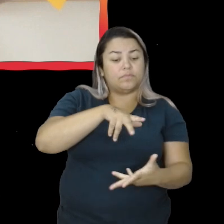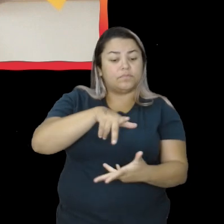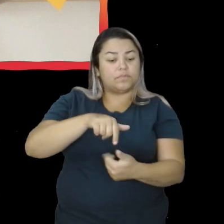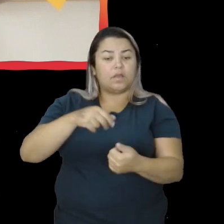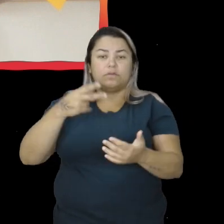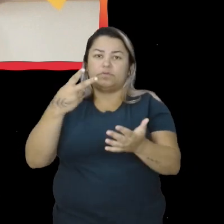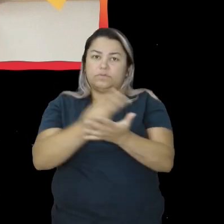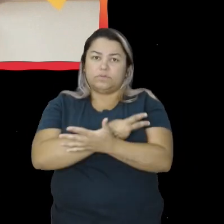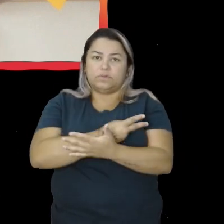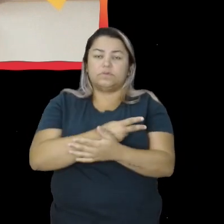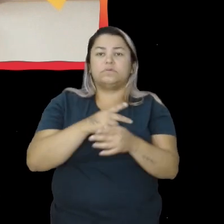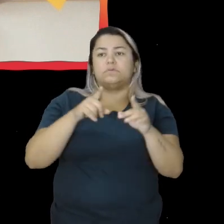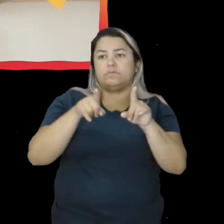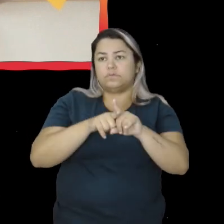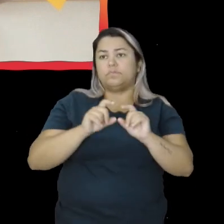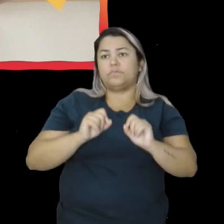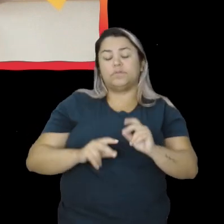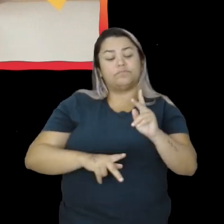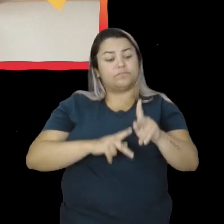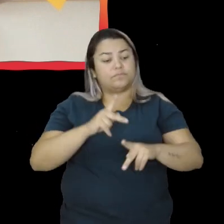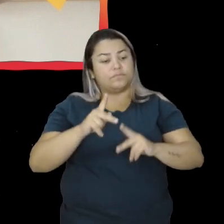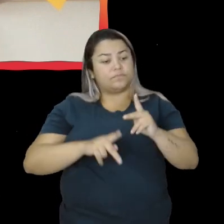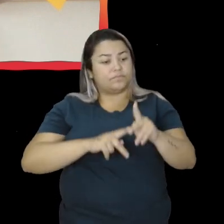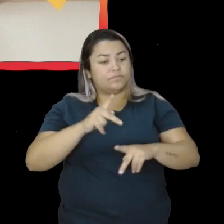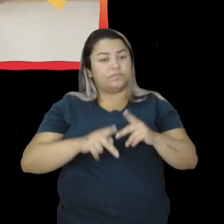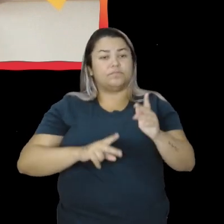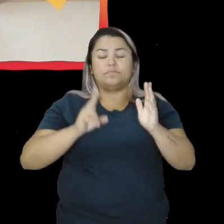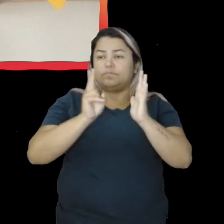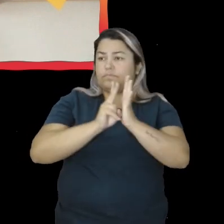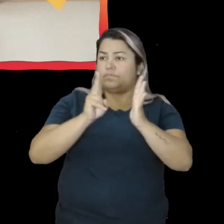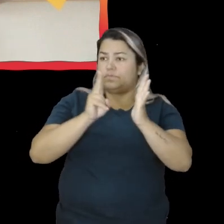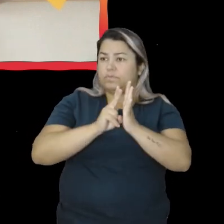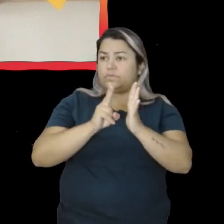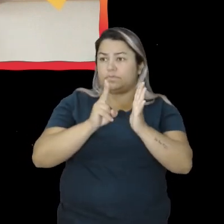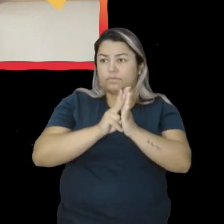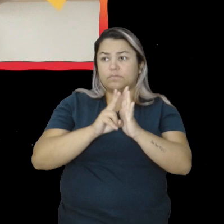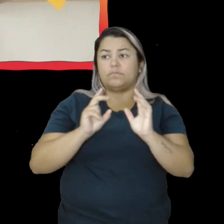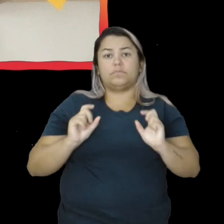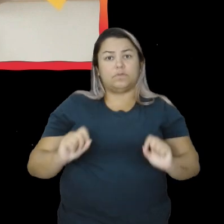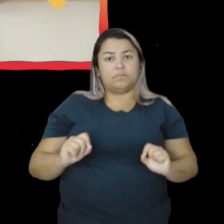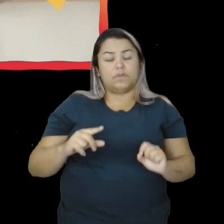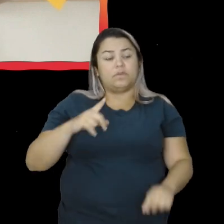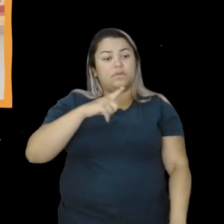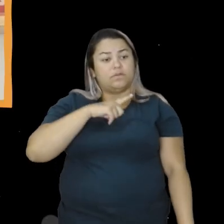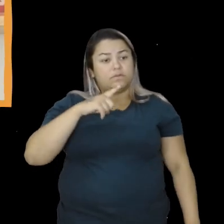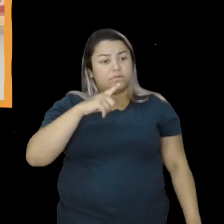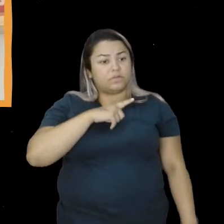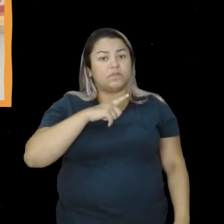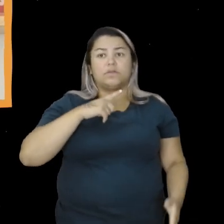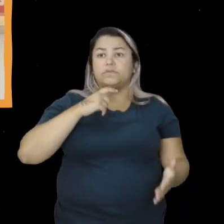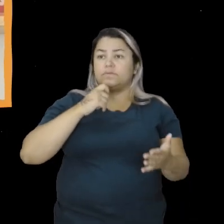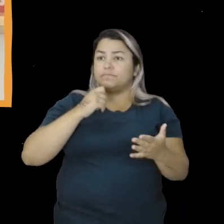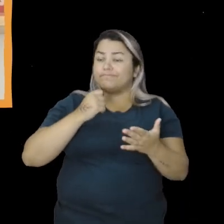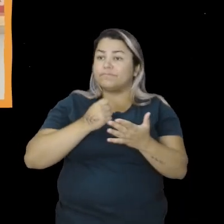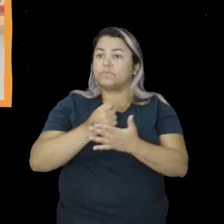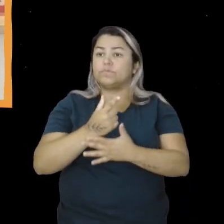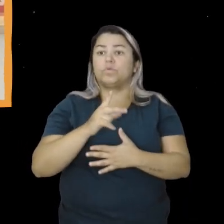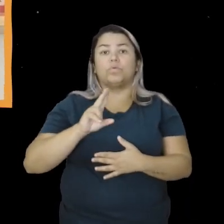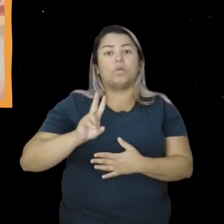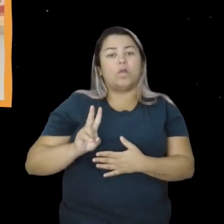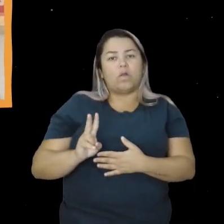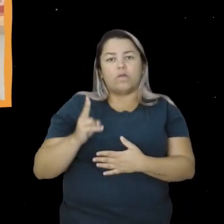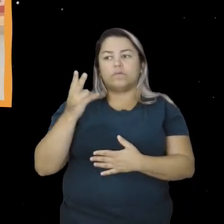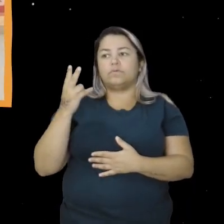está aquecendo, os povos indígenas, as populações quilombolas, as populações extrativistas que têm que pagar o preço. E aí o Brasil,